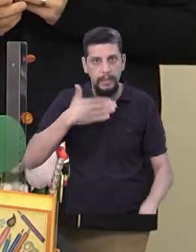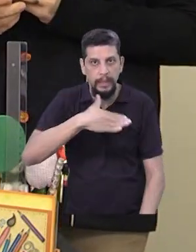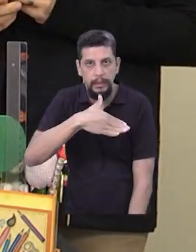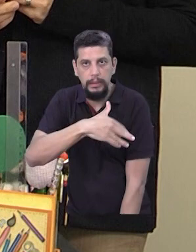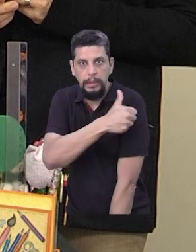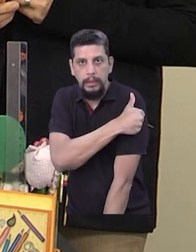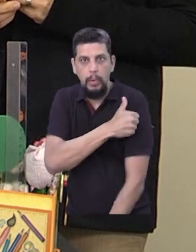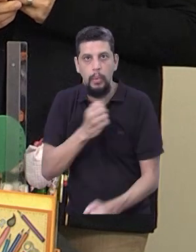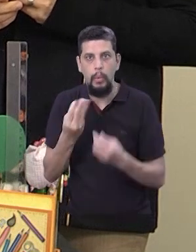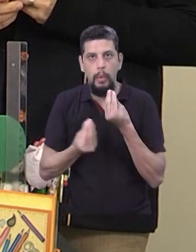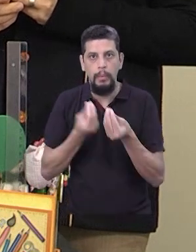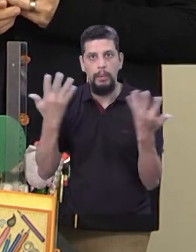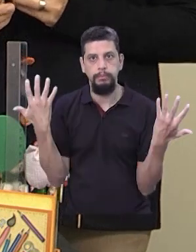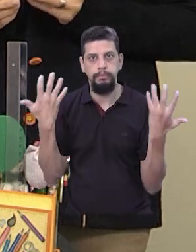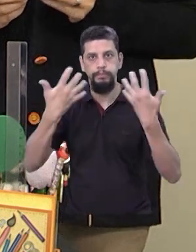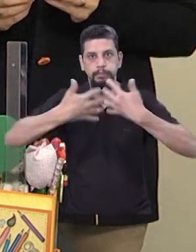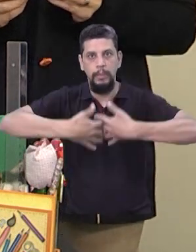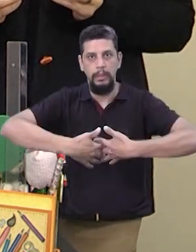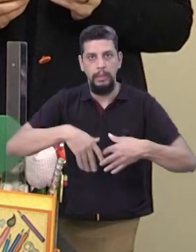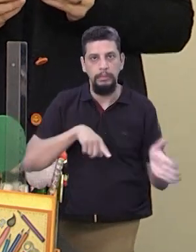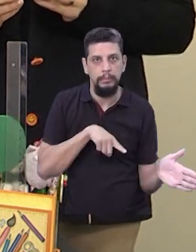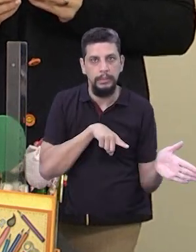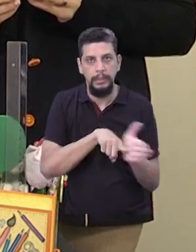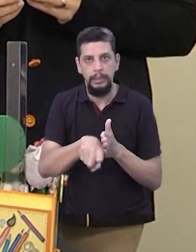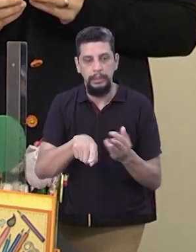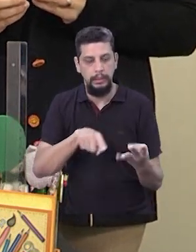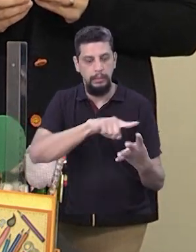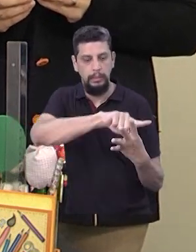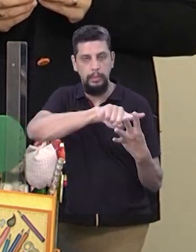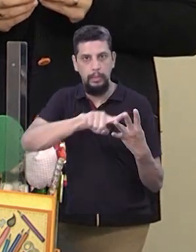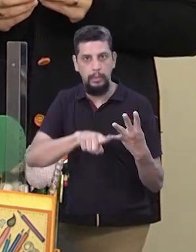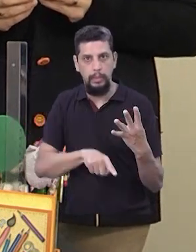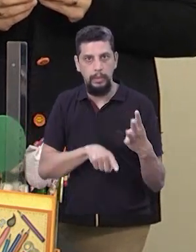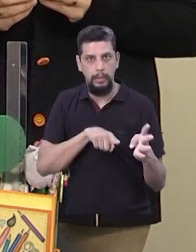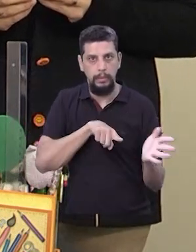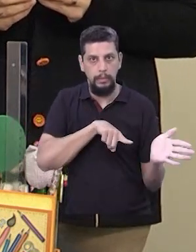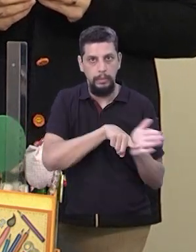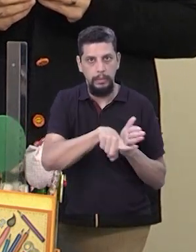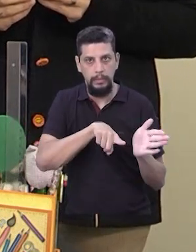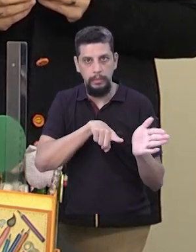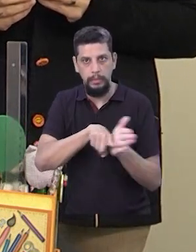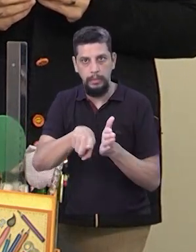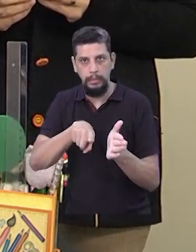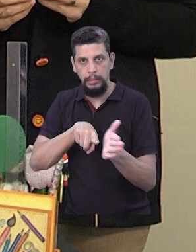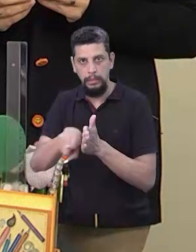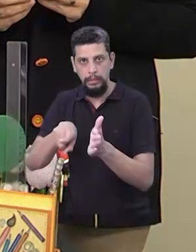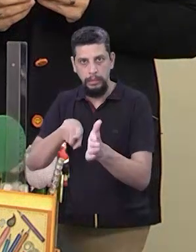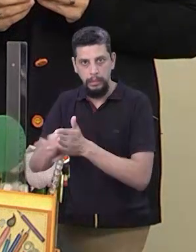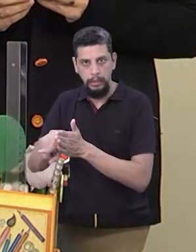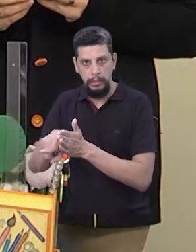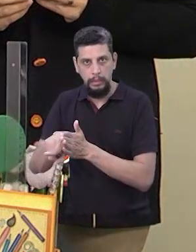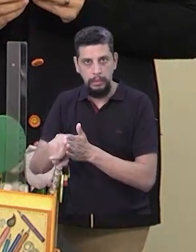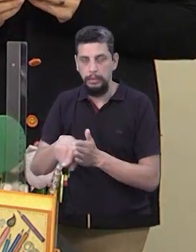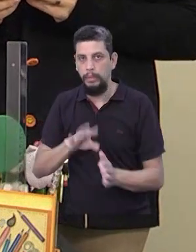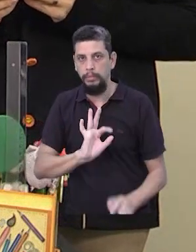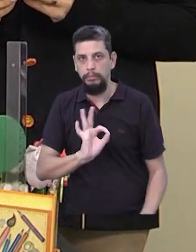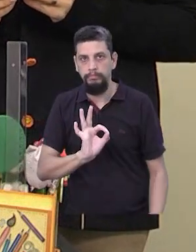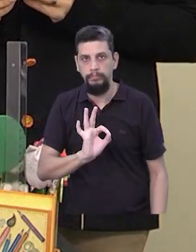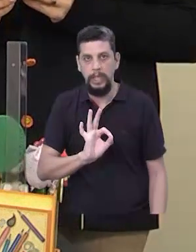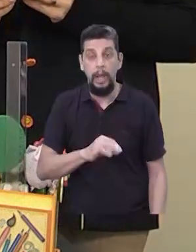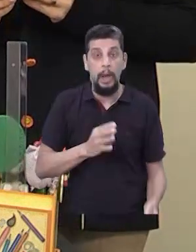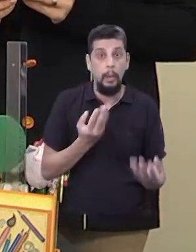para as crianças como que vai funcionar esse quiz. Nós vamos ter 4 perguntas. Para cada pergunta... Perdão.